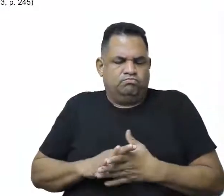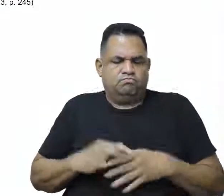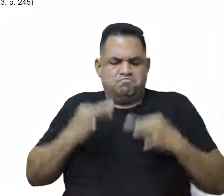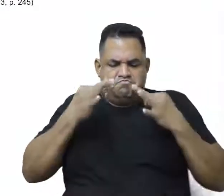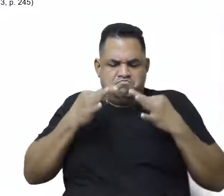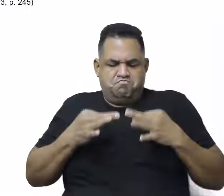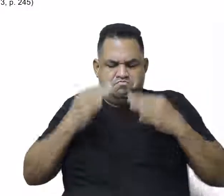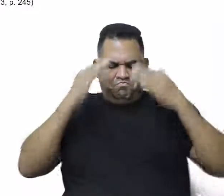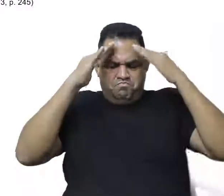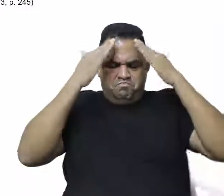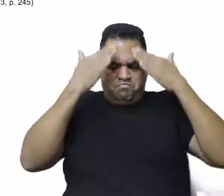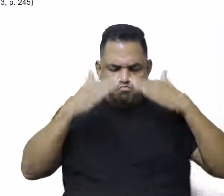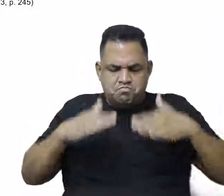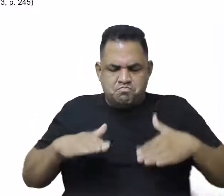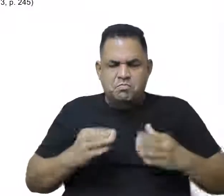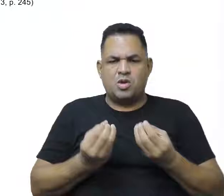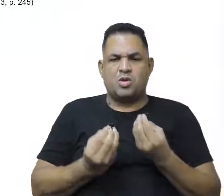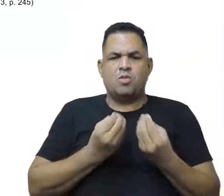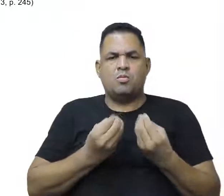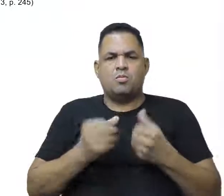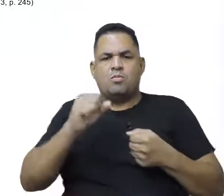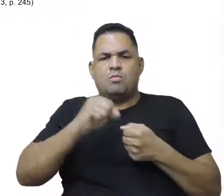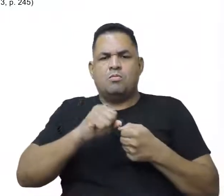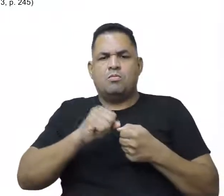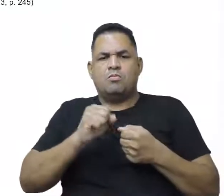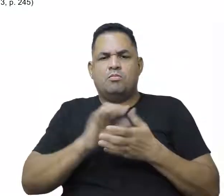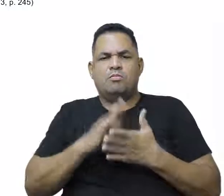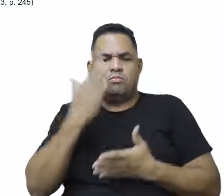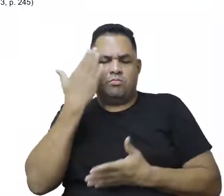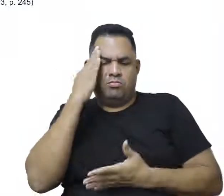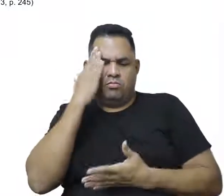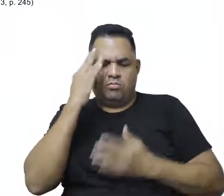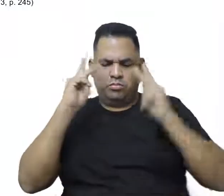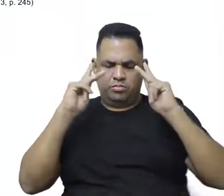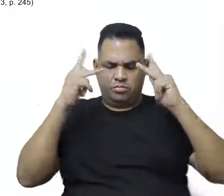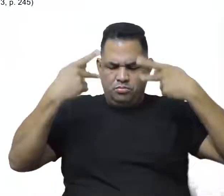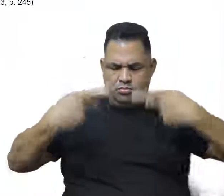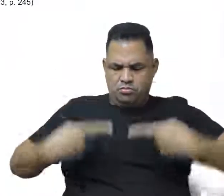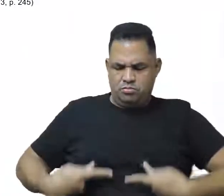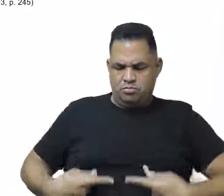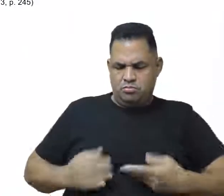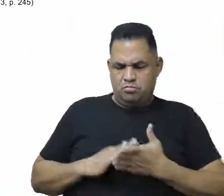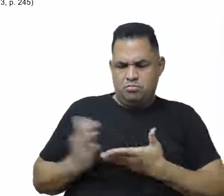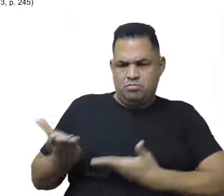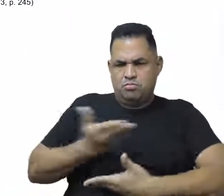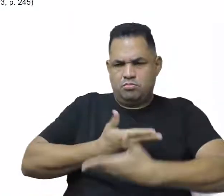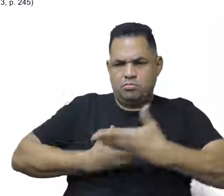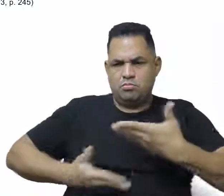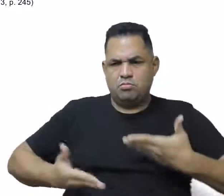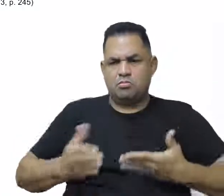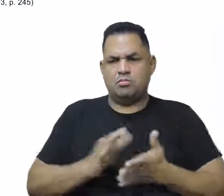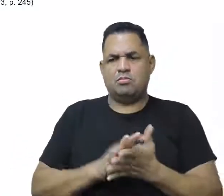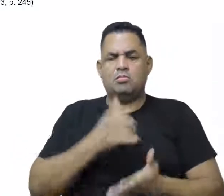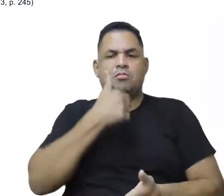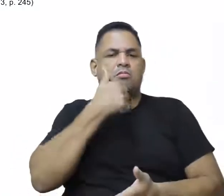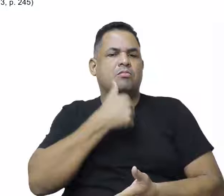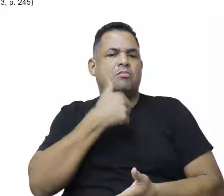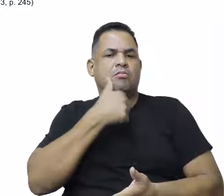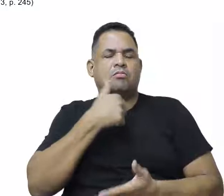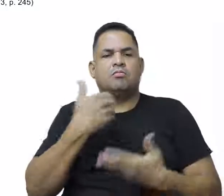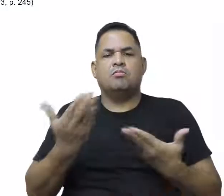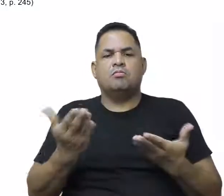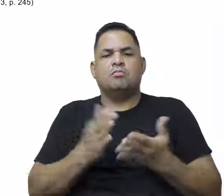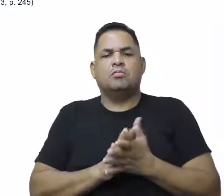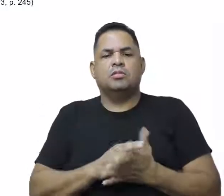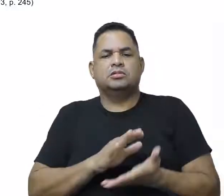honesto, como que se deve fazer, a concepção de ser humano, a relação com as mulheres, a relação